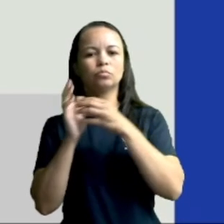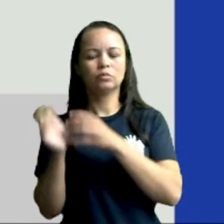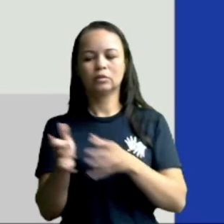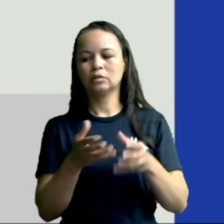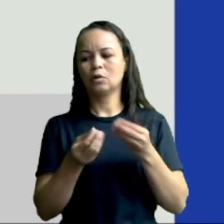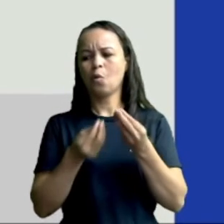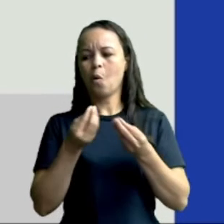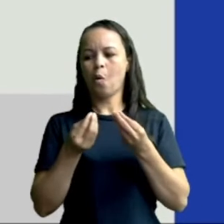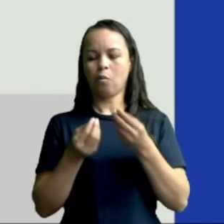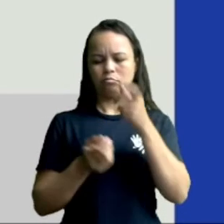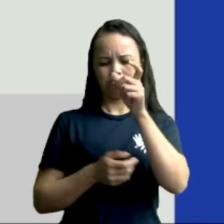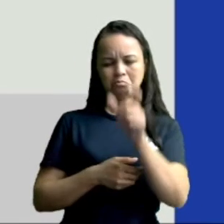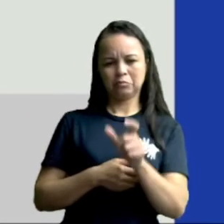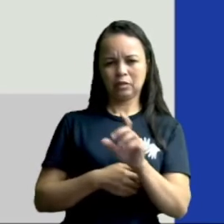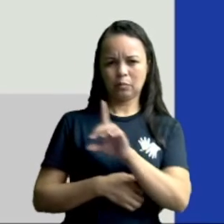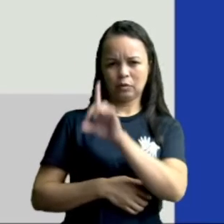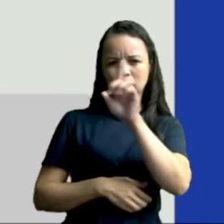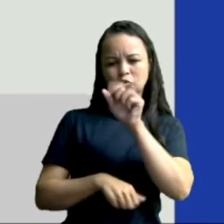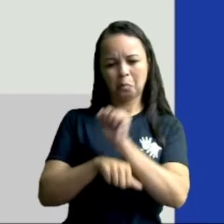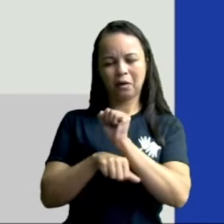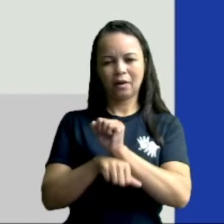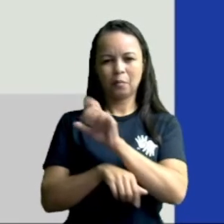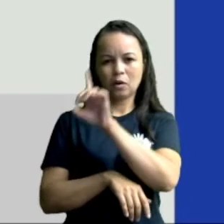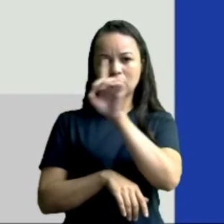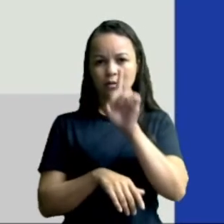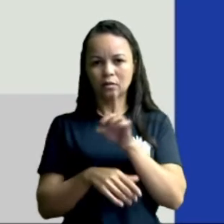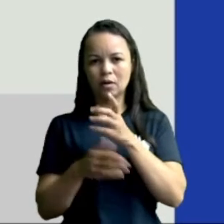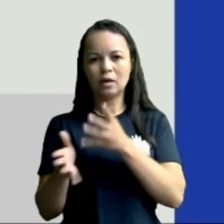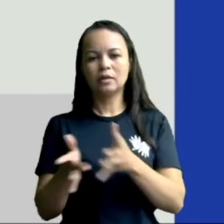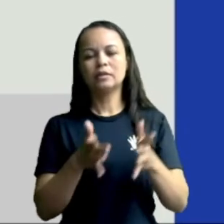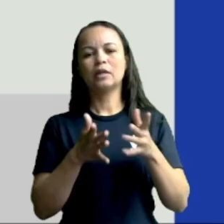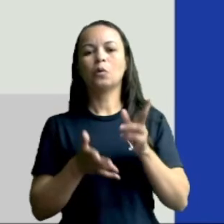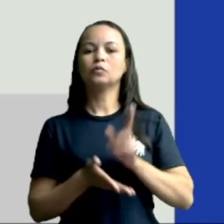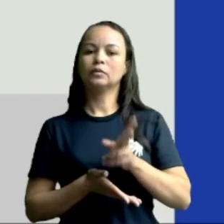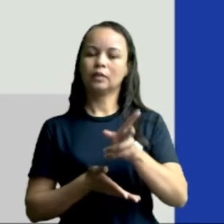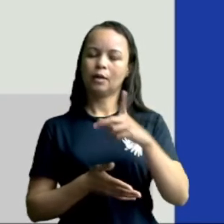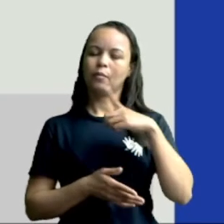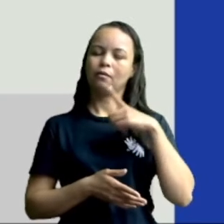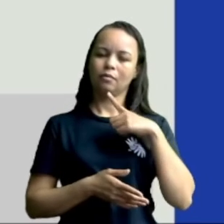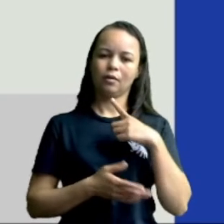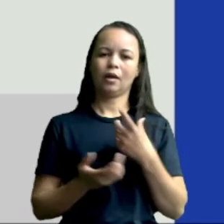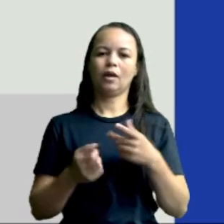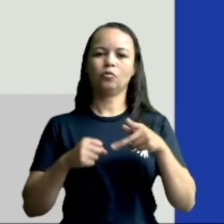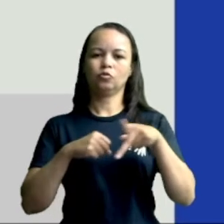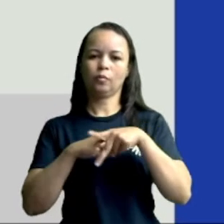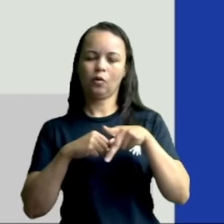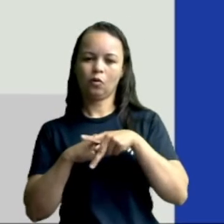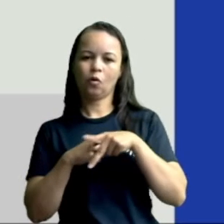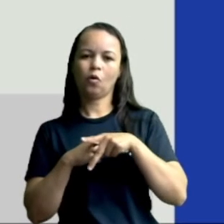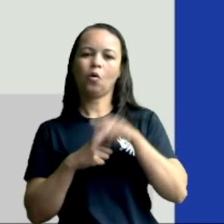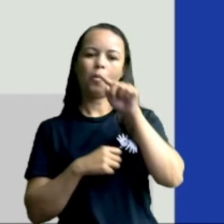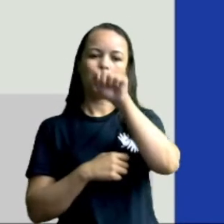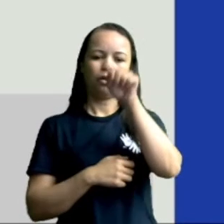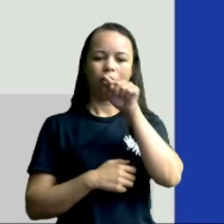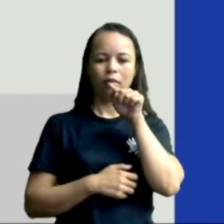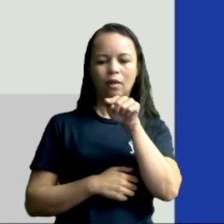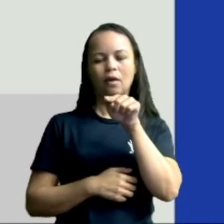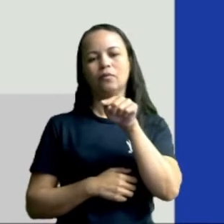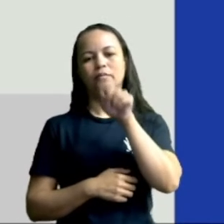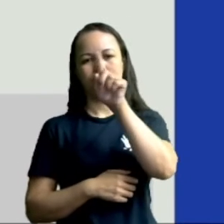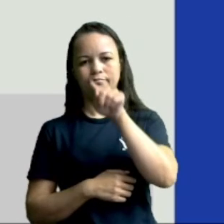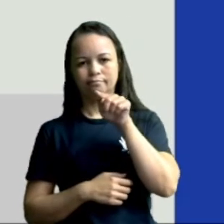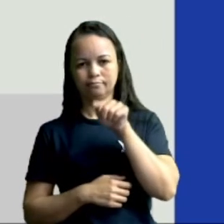Como te atreves? Certo? E aí a gente tem sempre os pronomes interrogativos e